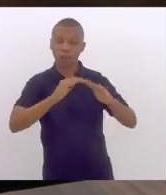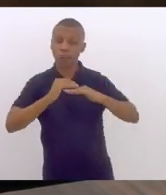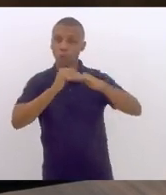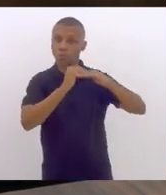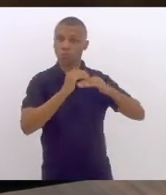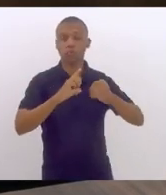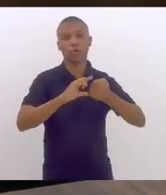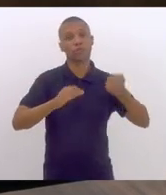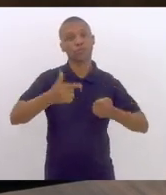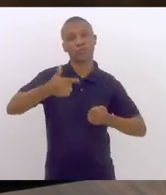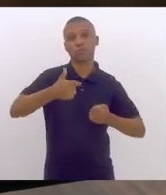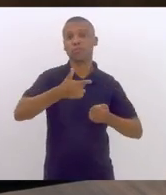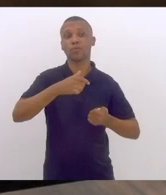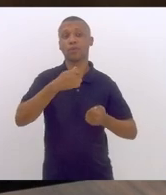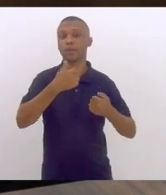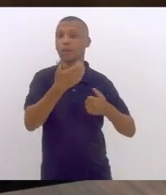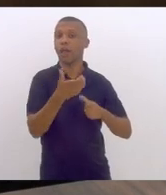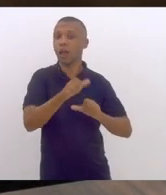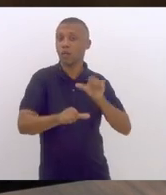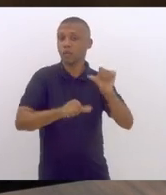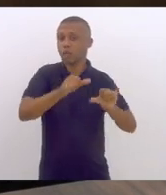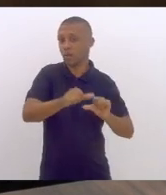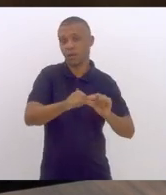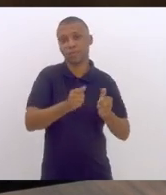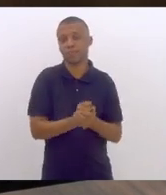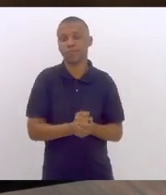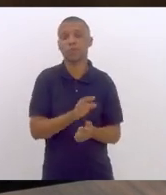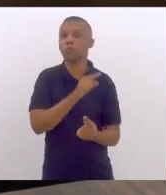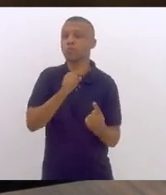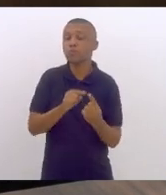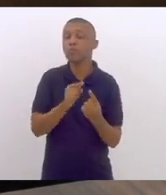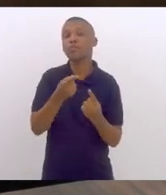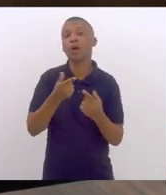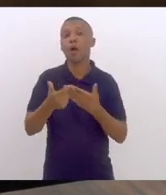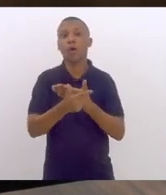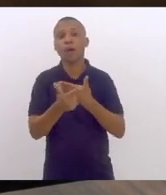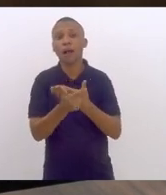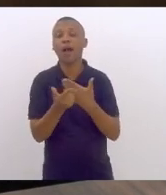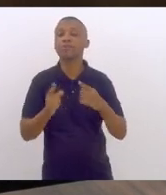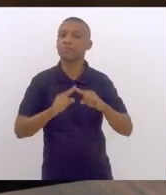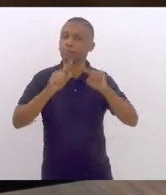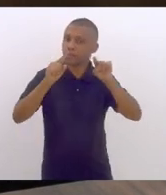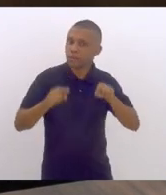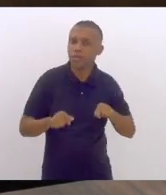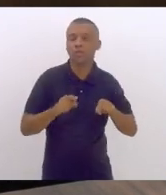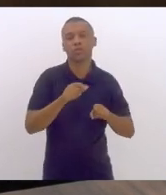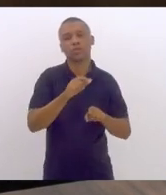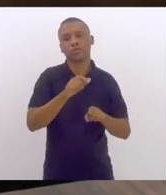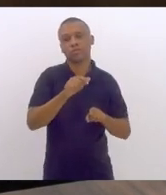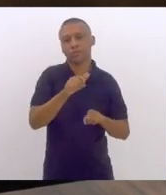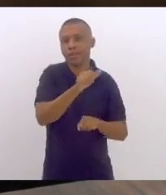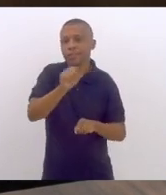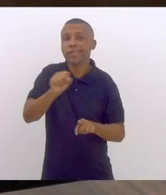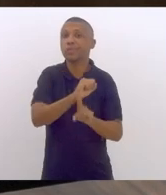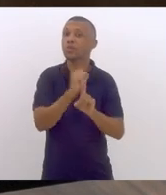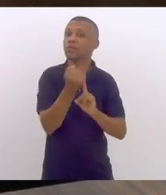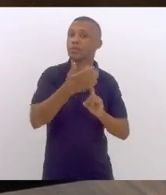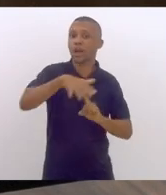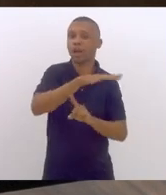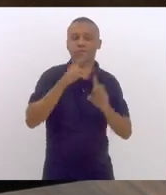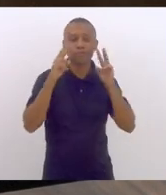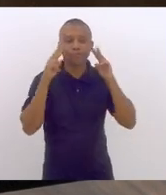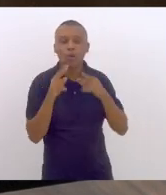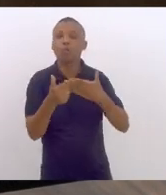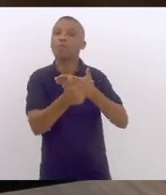segundo dessa referida Lei Complementar para que os carros de assistente Previdenciário especialista em Previdência Social seja reconhecidos como funções